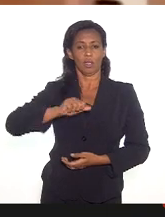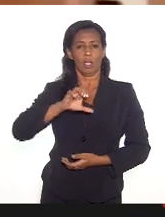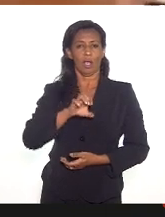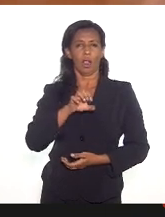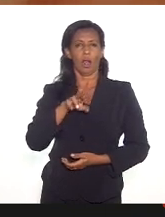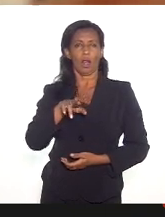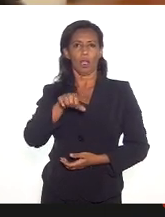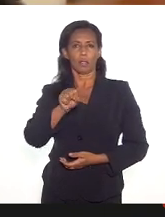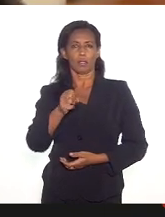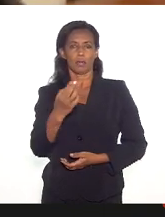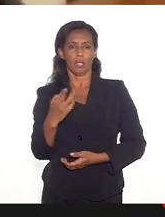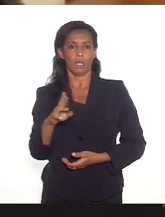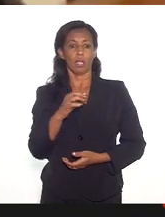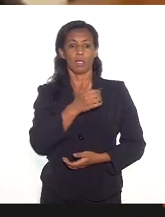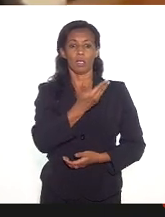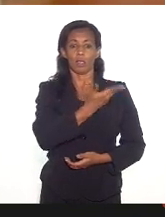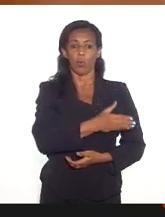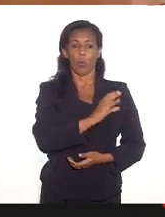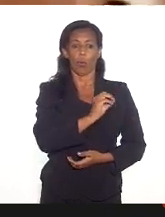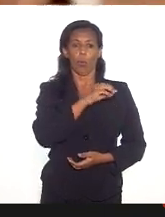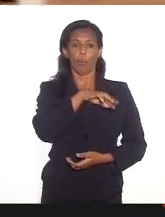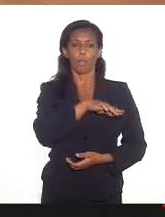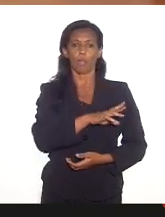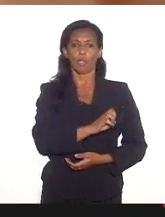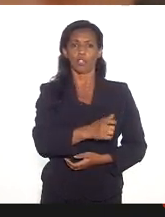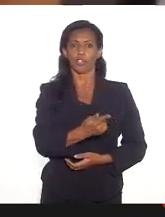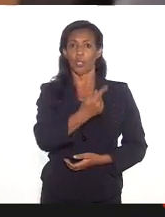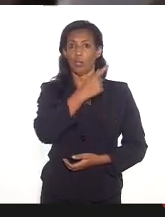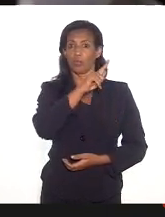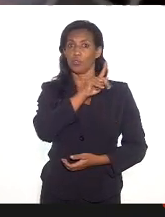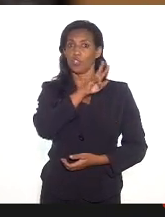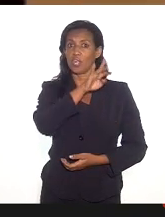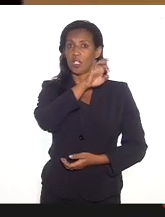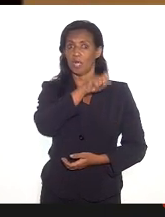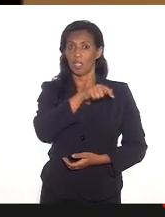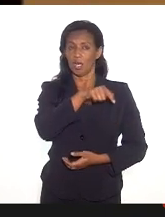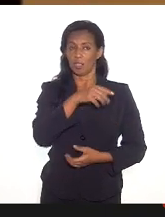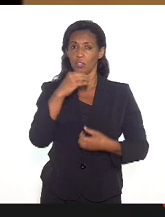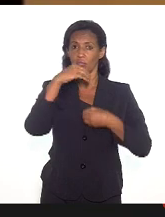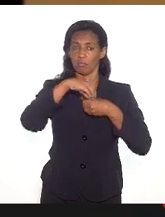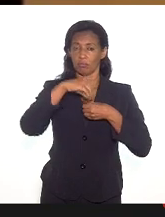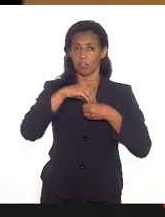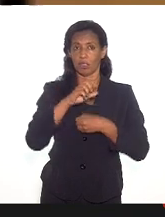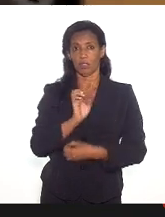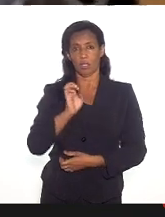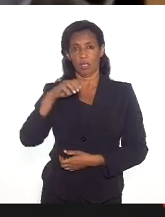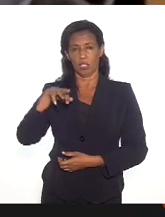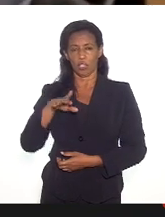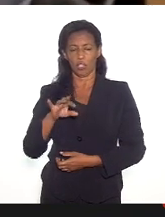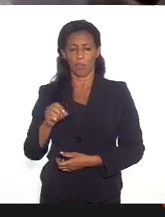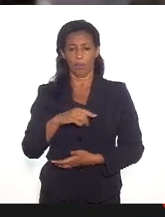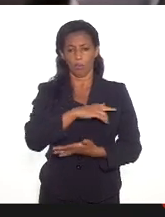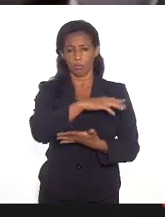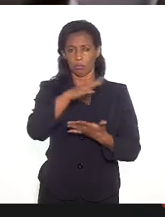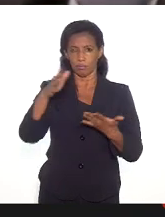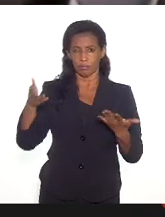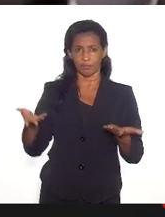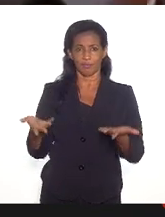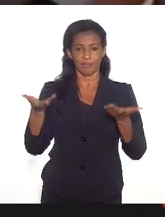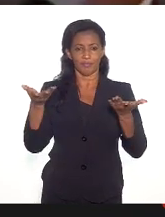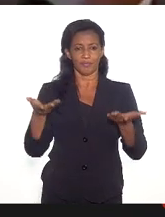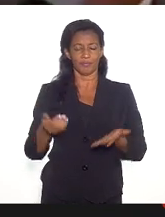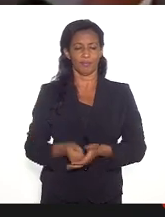cluster. E o Comandante Sorratiers, que é o gerente para o cluster dentro da Ingeprom. Então, se eu não tiver